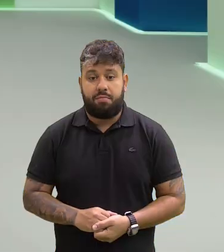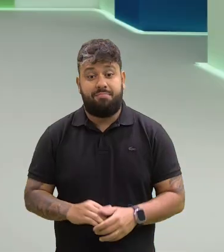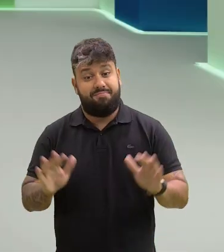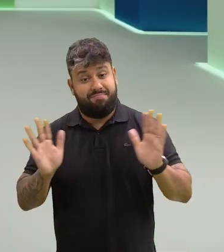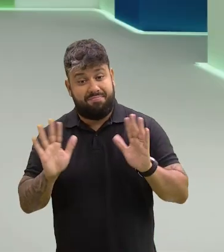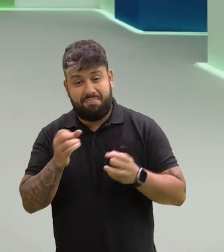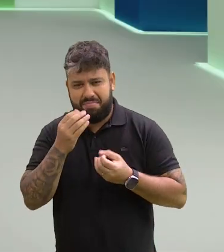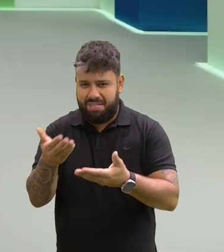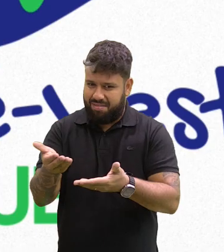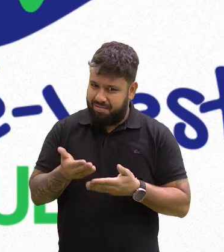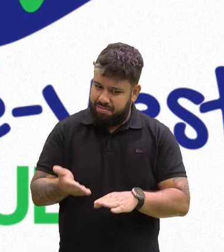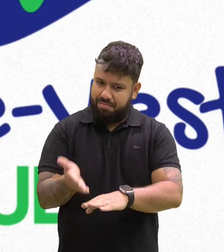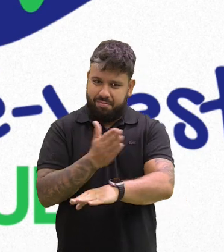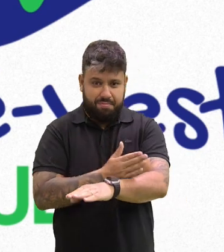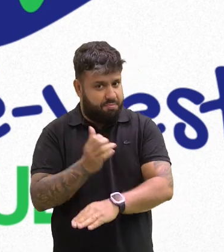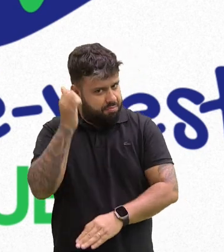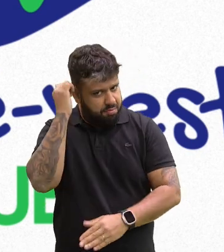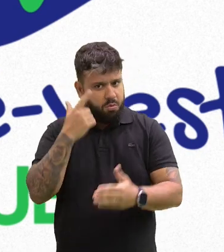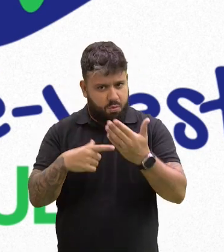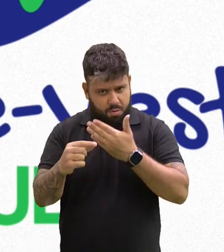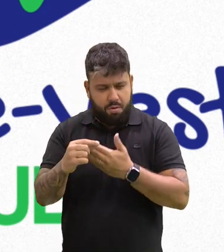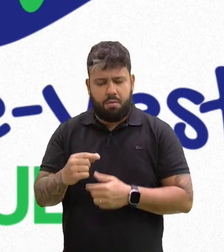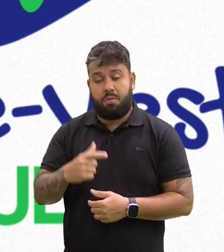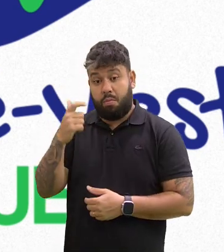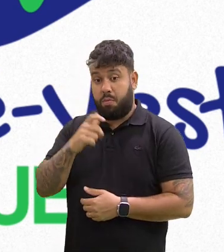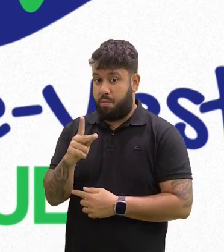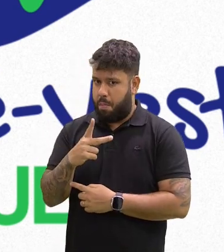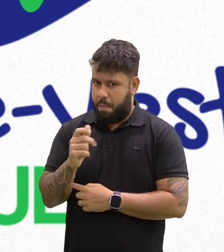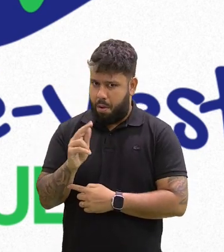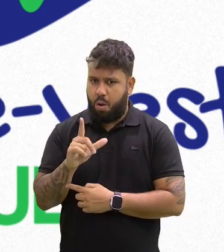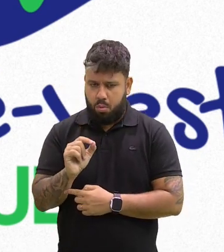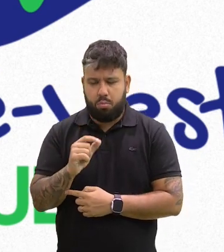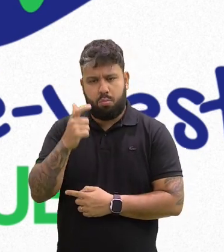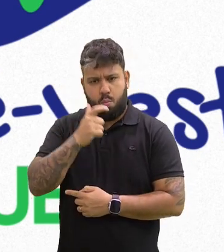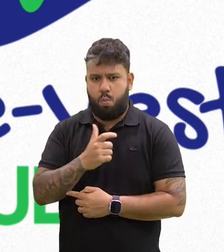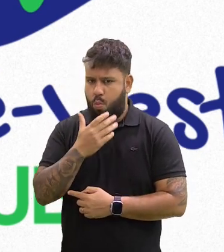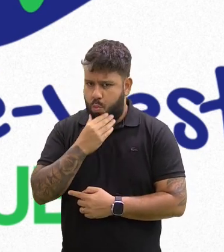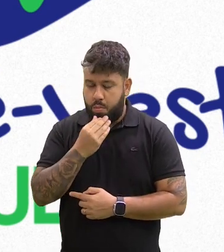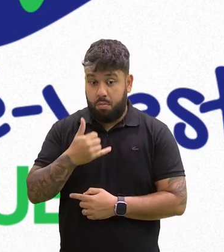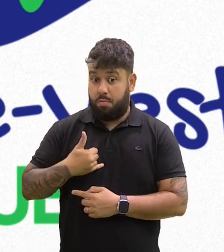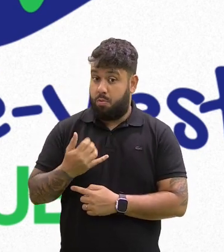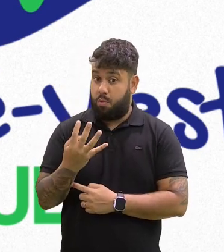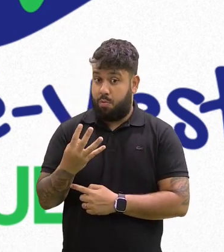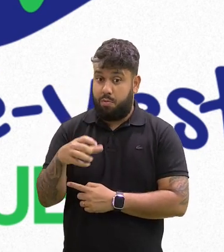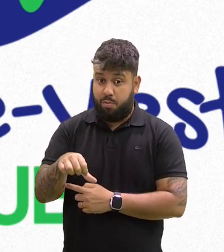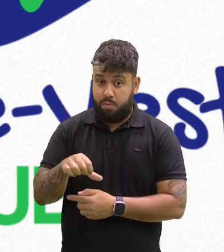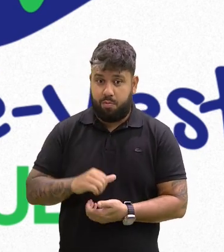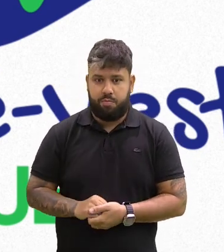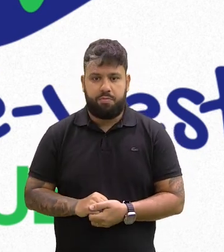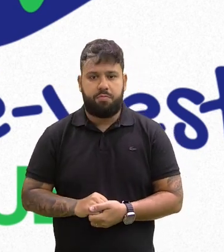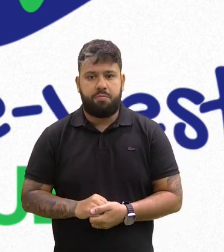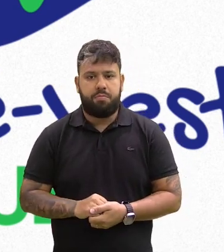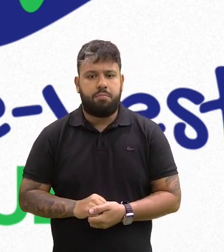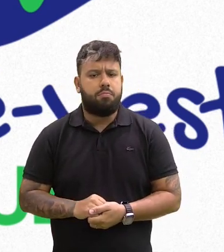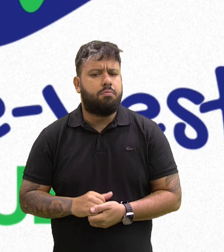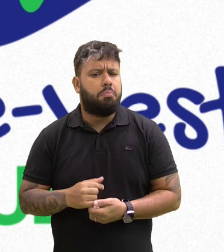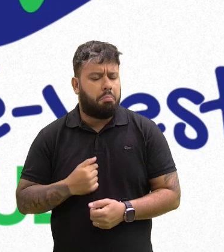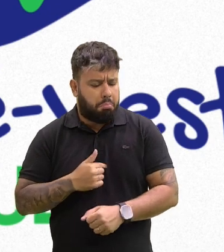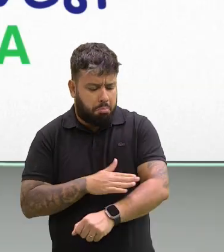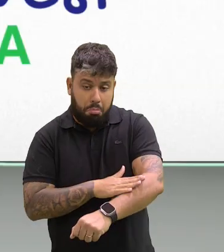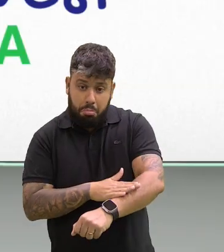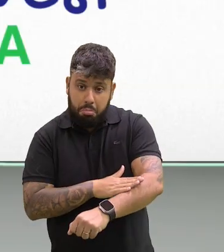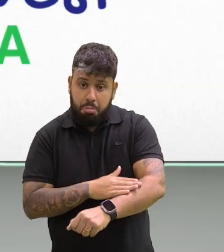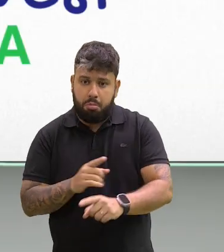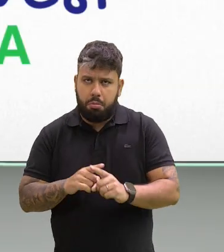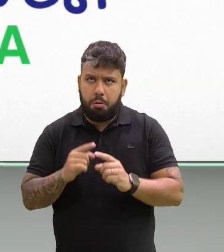Seja bem-vindo ao Preveste ou Erra. Sou o professor Paulo Silva, sou do sexo masculino e tenho 49 anos. Minha cor parda, tenho um